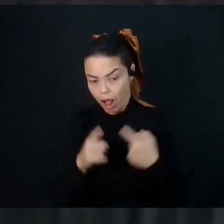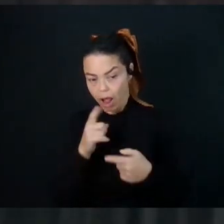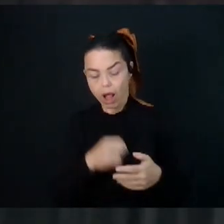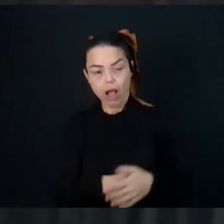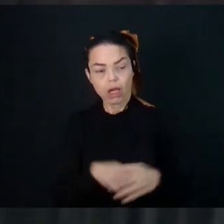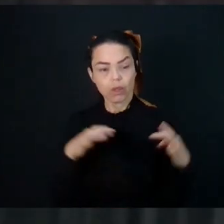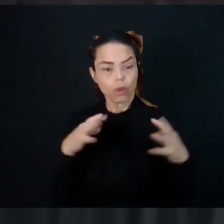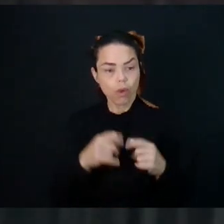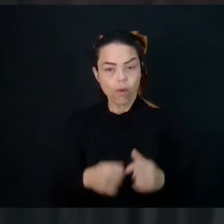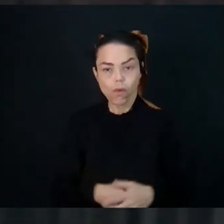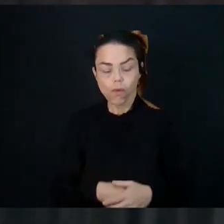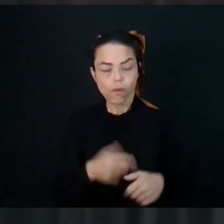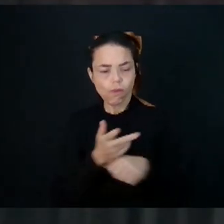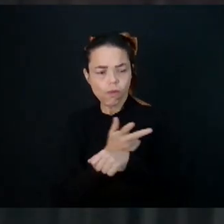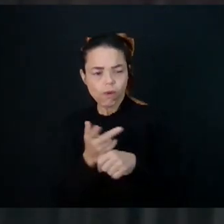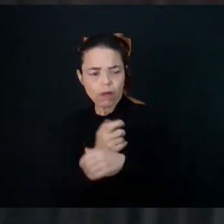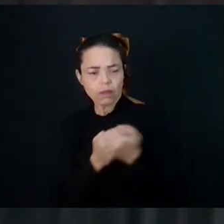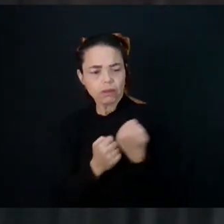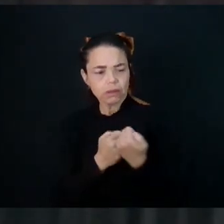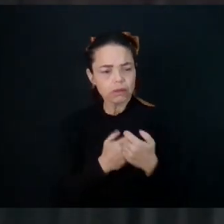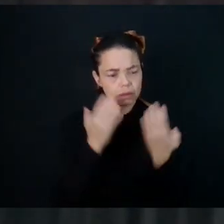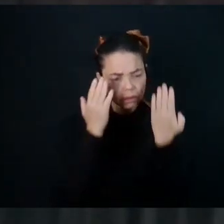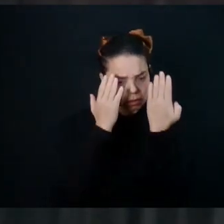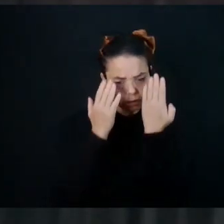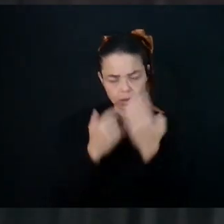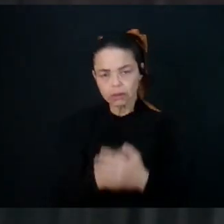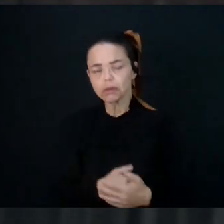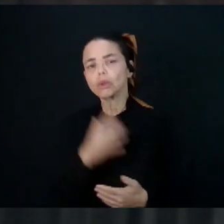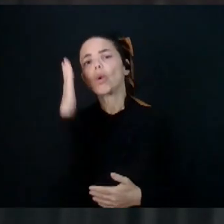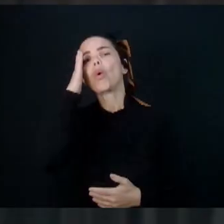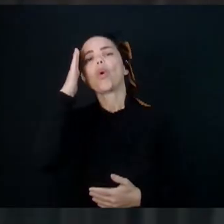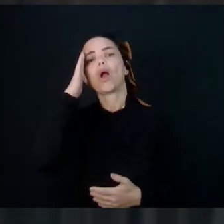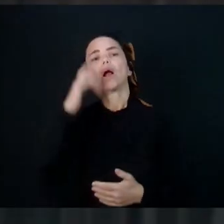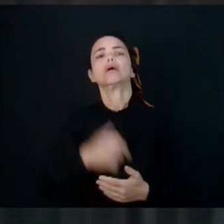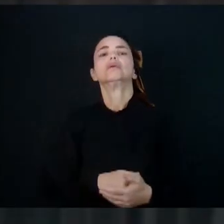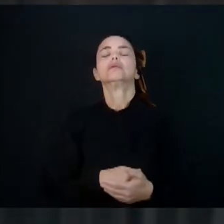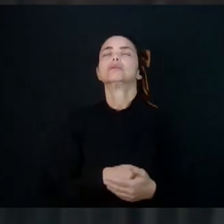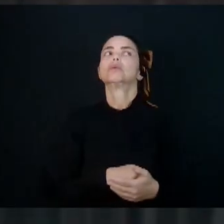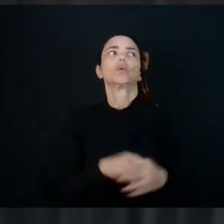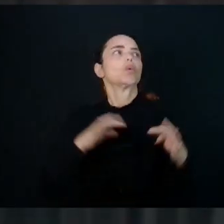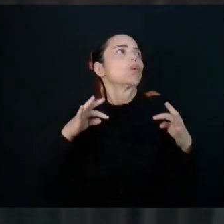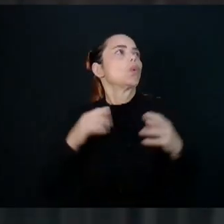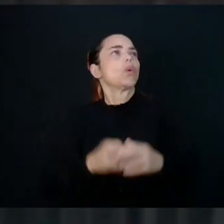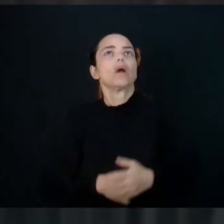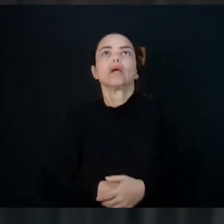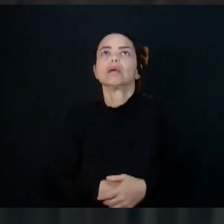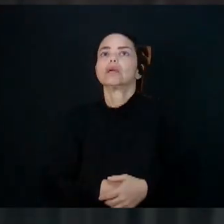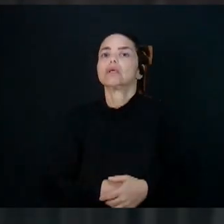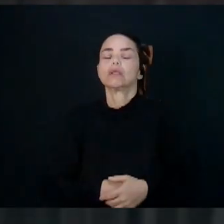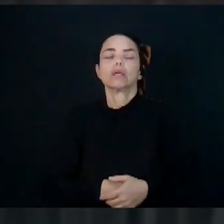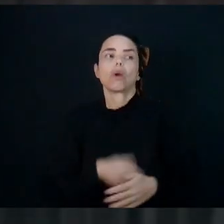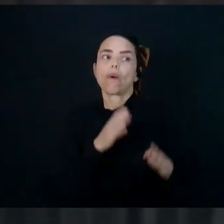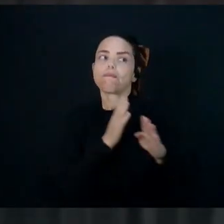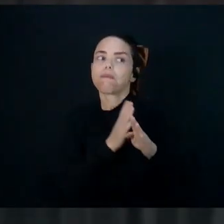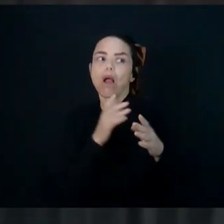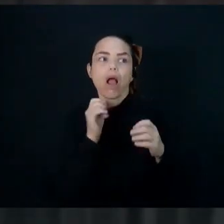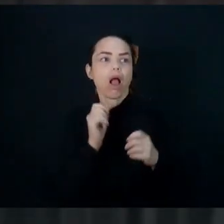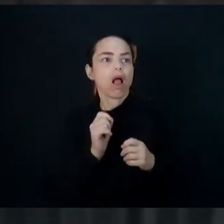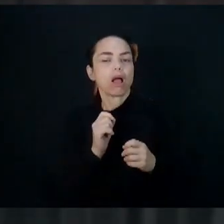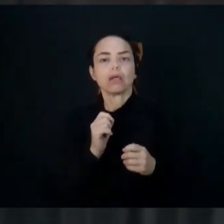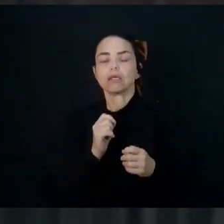isso, buscando esse apoio psicológico, entendendo ali todo o cenário e também descobrindo, né, o que me faz